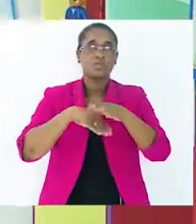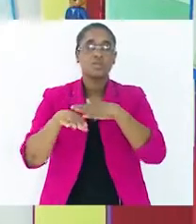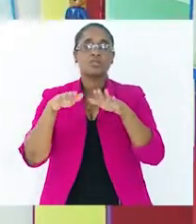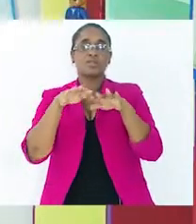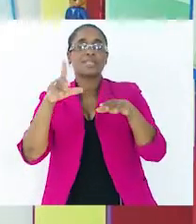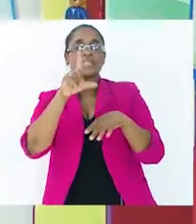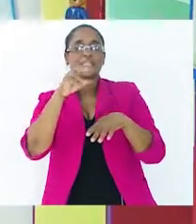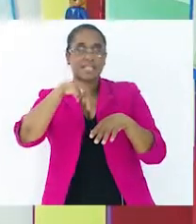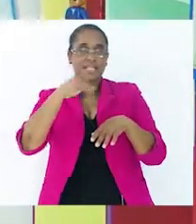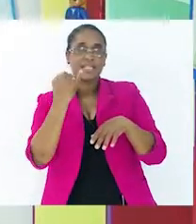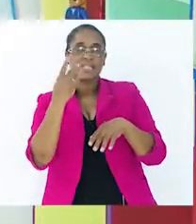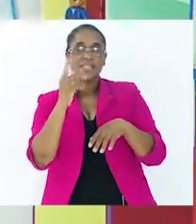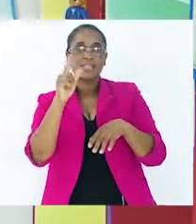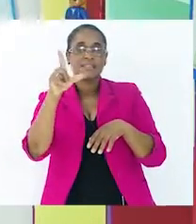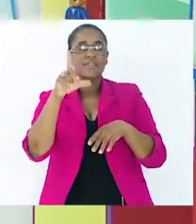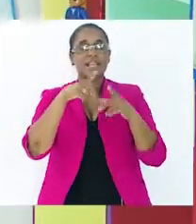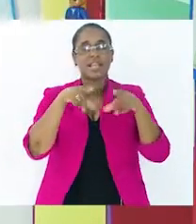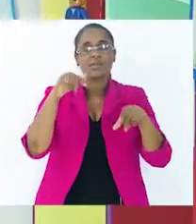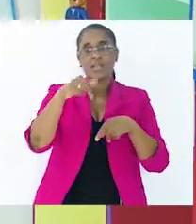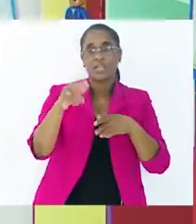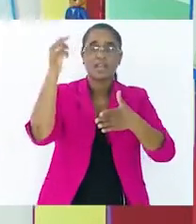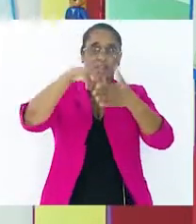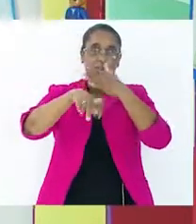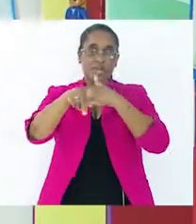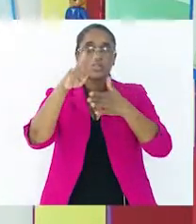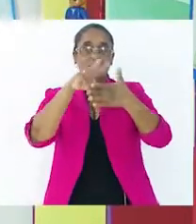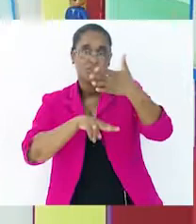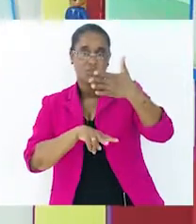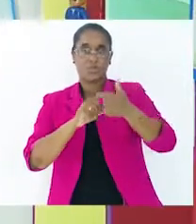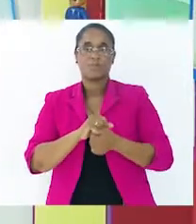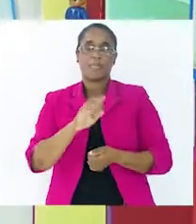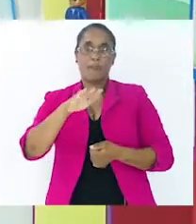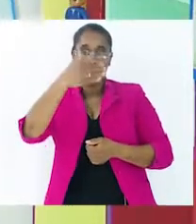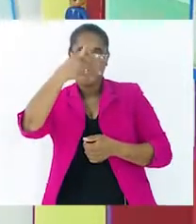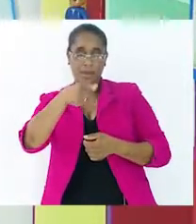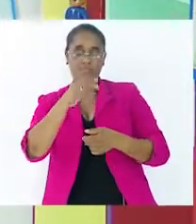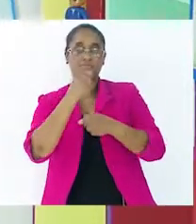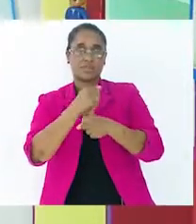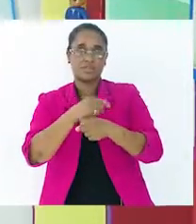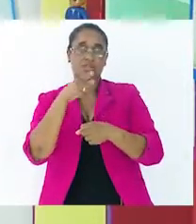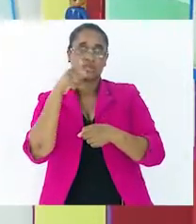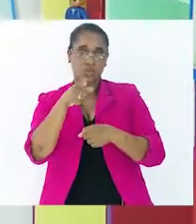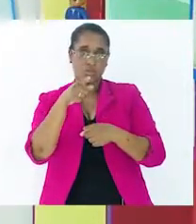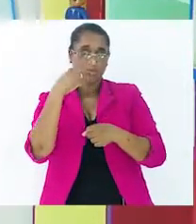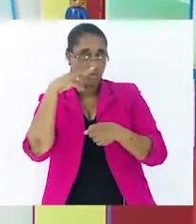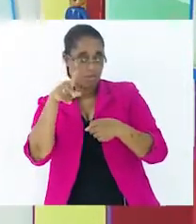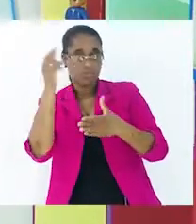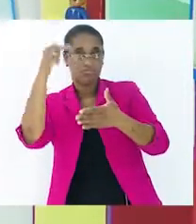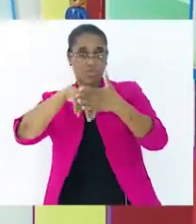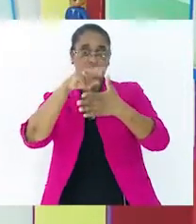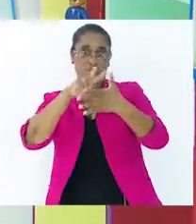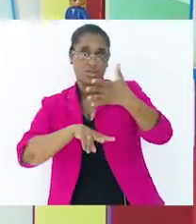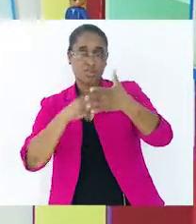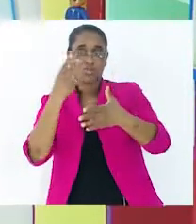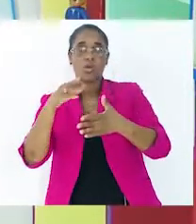de língua que estava ou que está presente dentro desse texto. Primeiro exercício, tu encontraste dentro do texto 2 formas